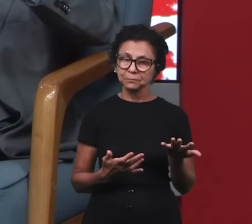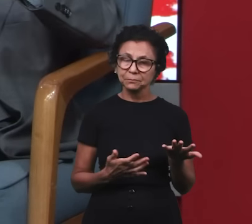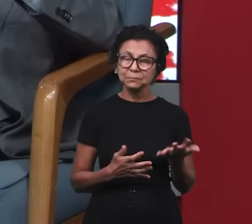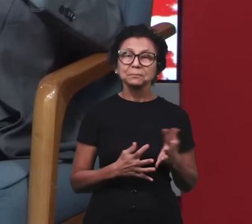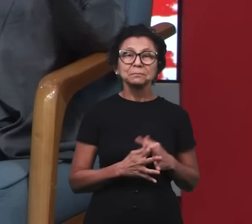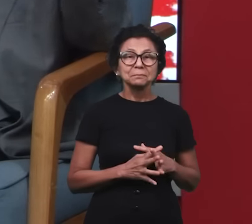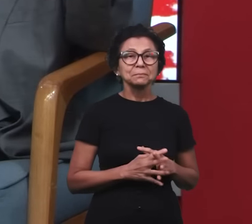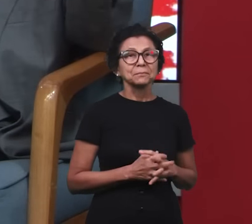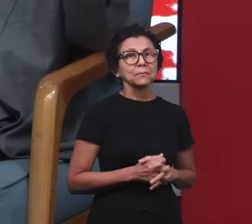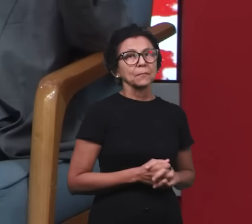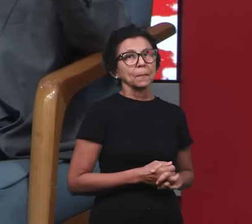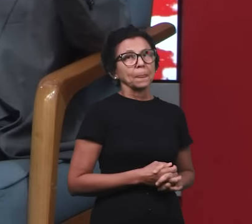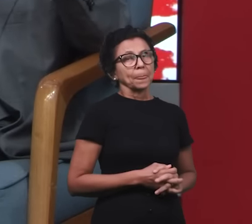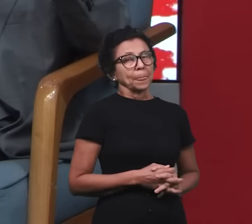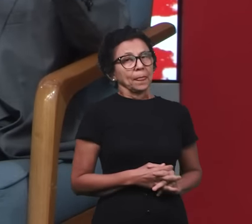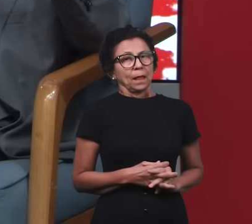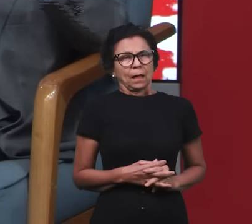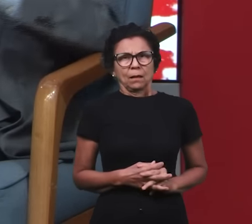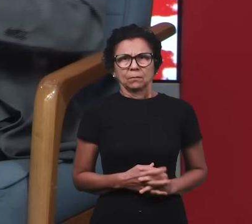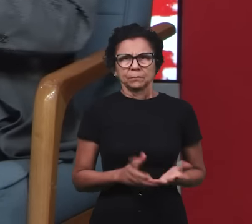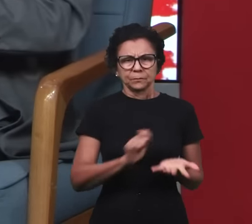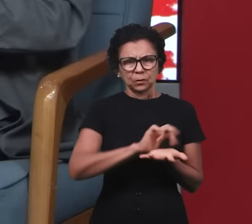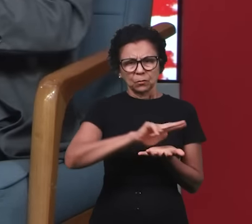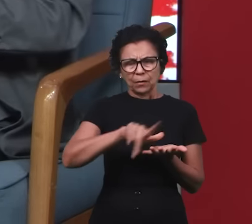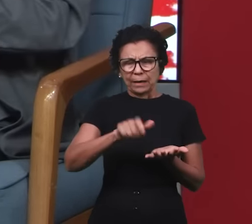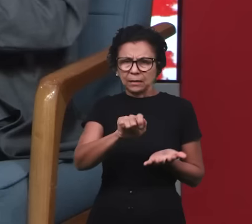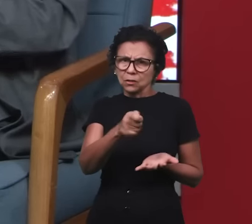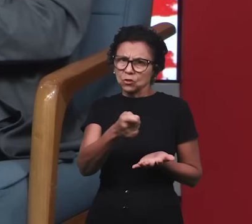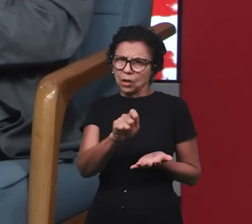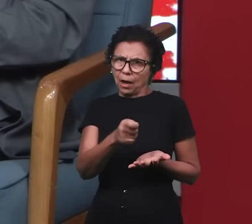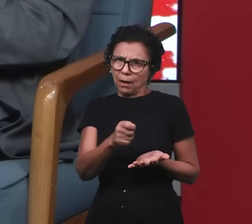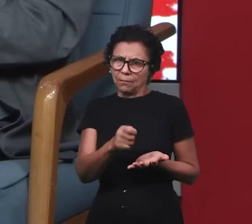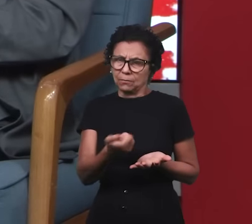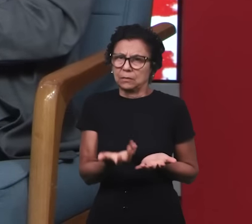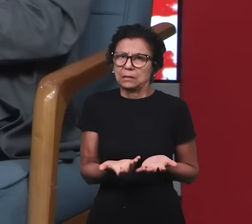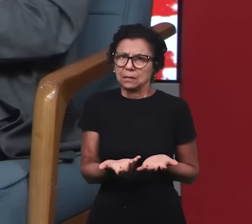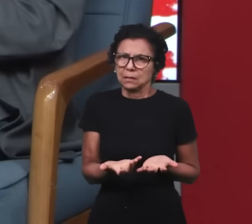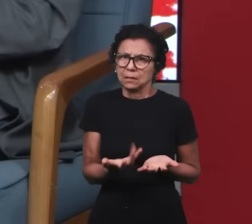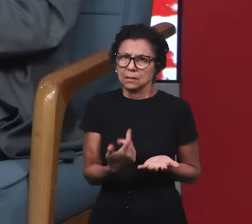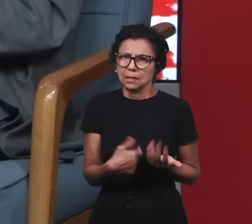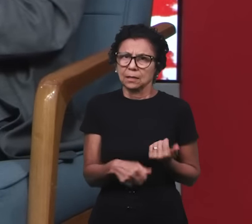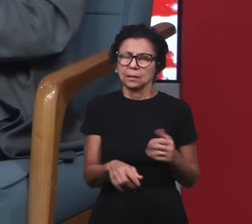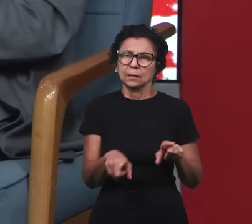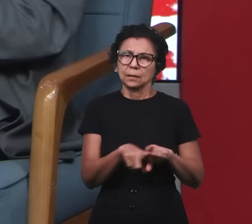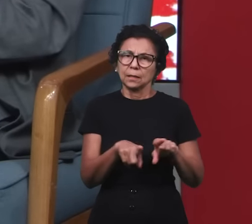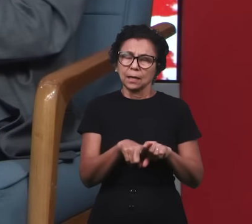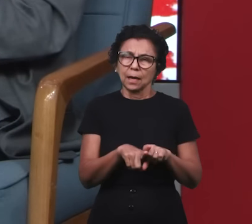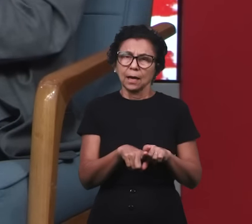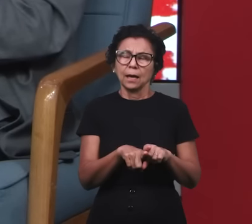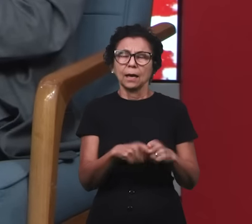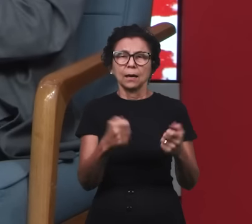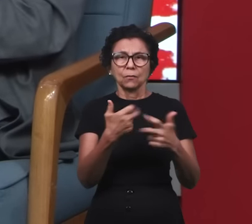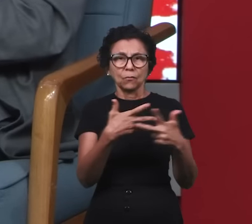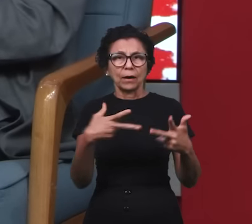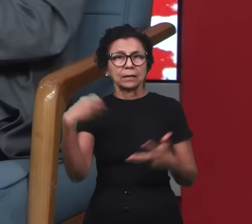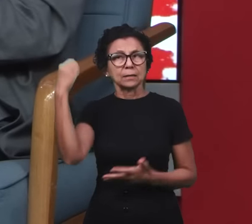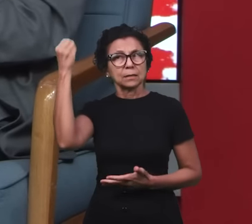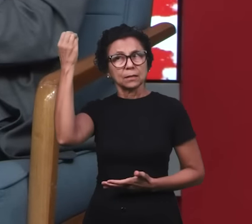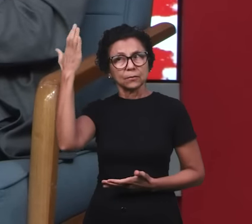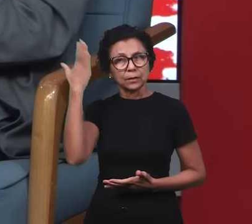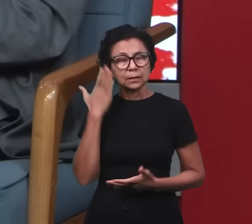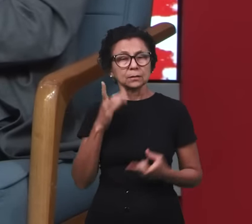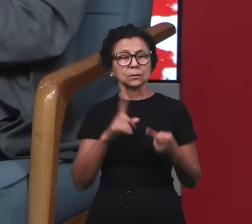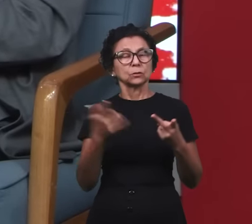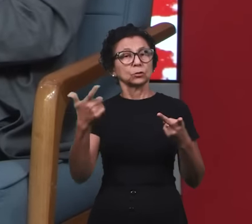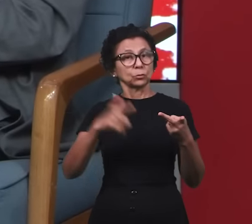Pedro recebeu, não foi uma chave, as chaves. É Pedro que também entrega a segunda chave, a segunda mensagem